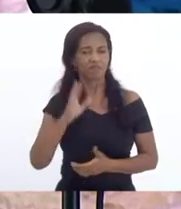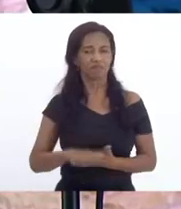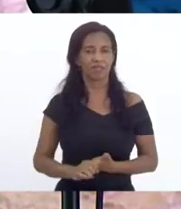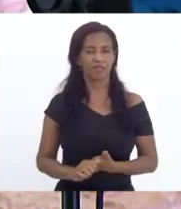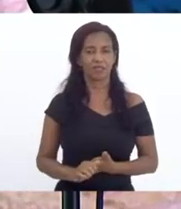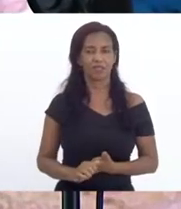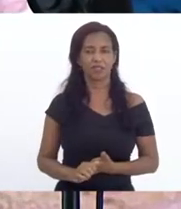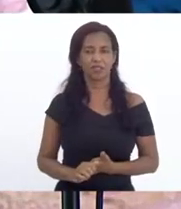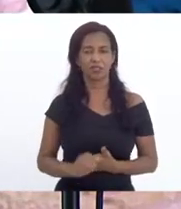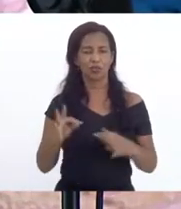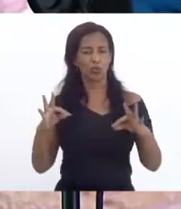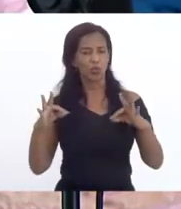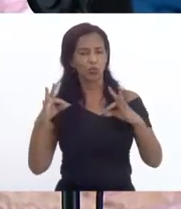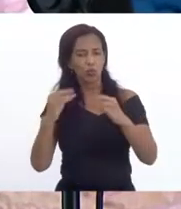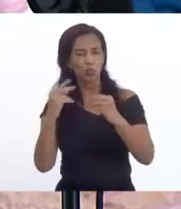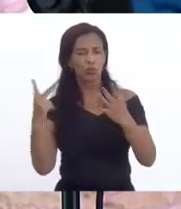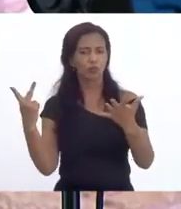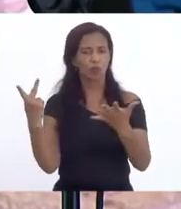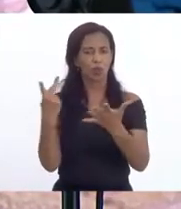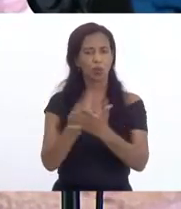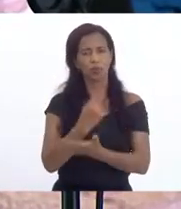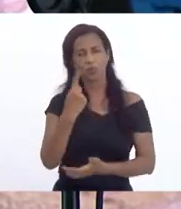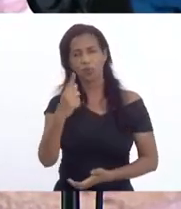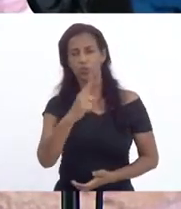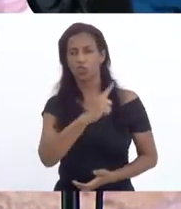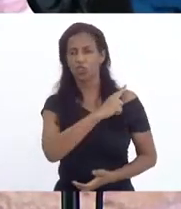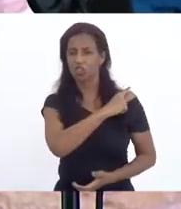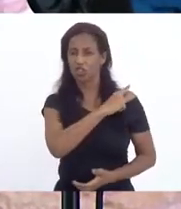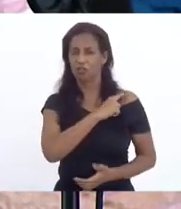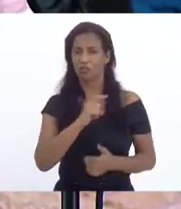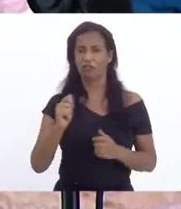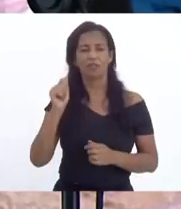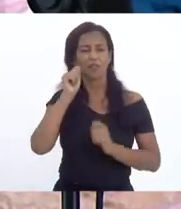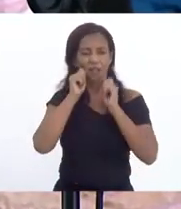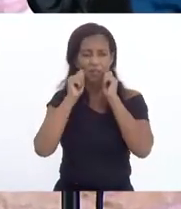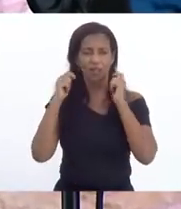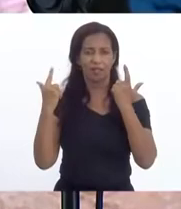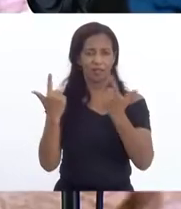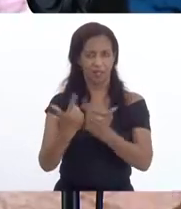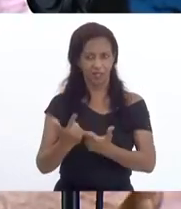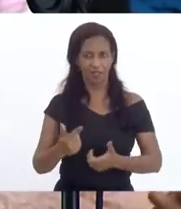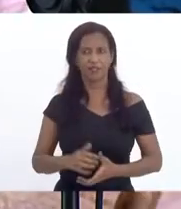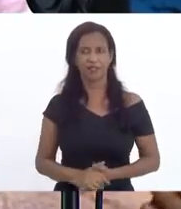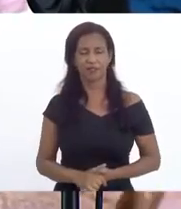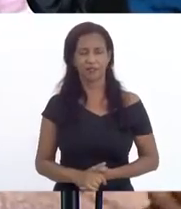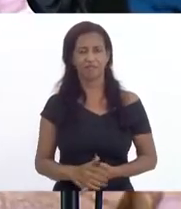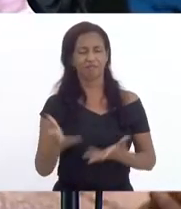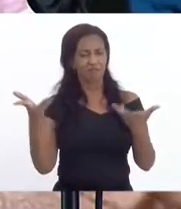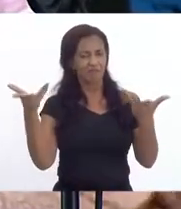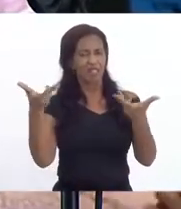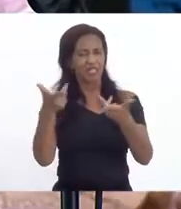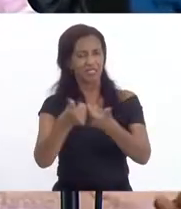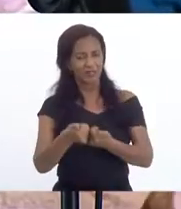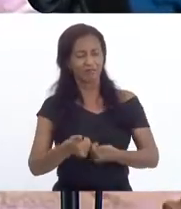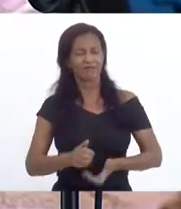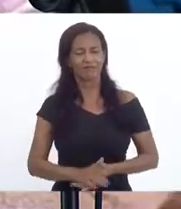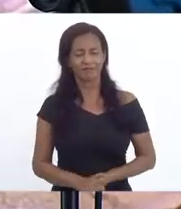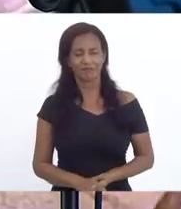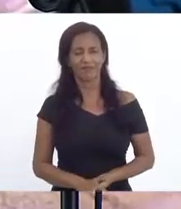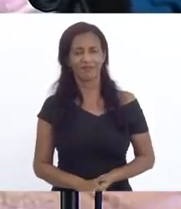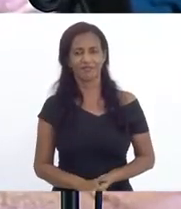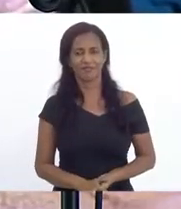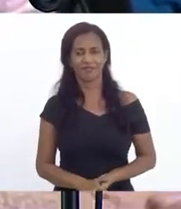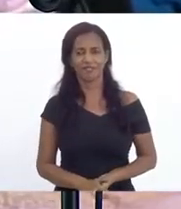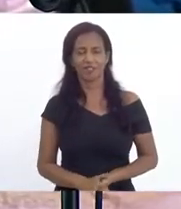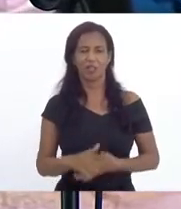camarote o que vem acontecendo na sua gestão à frente da Assembleia Legislativa do Estado do Rio. É lindo ver isso.